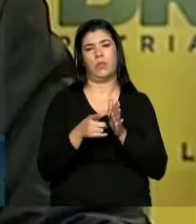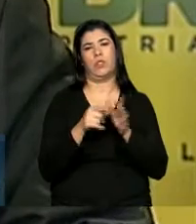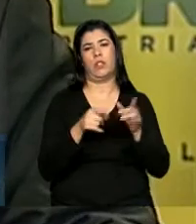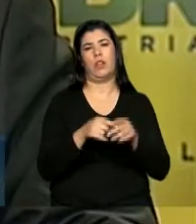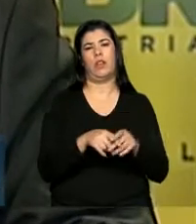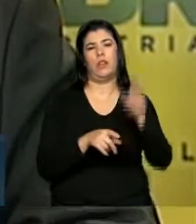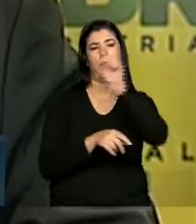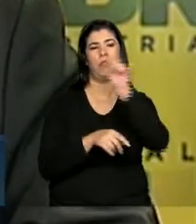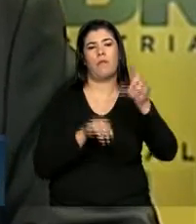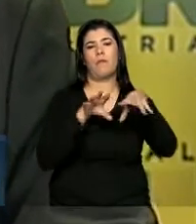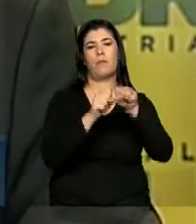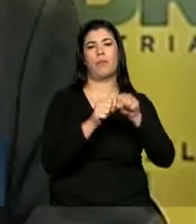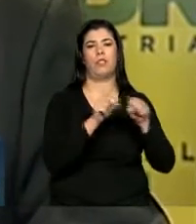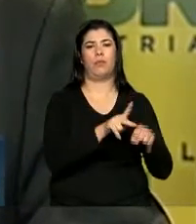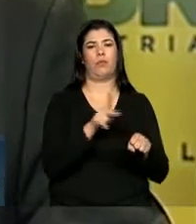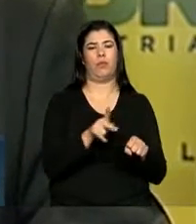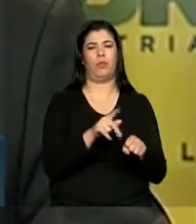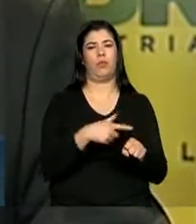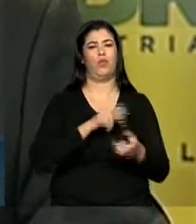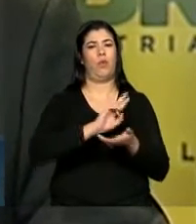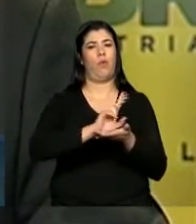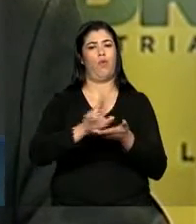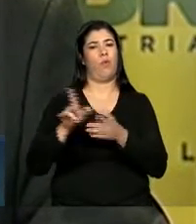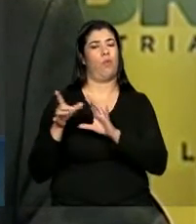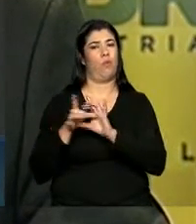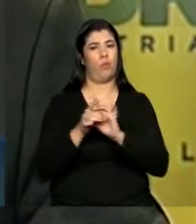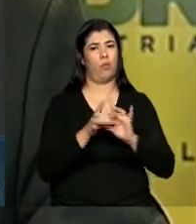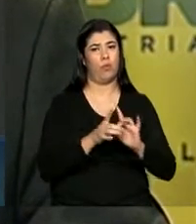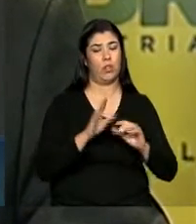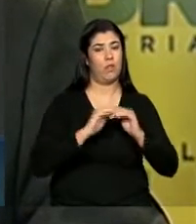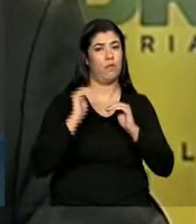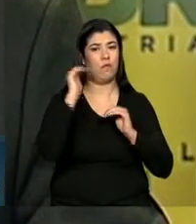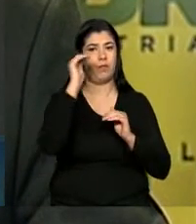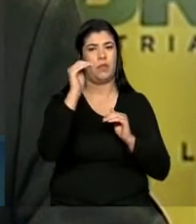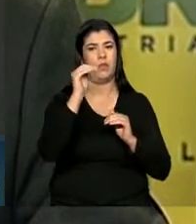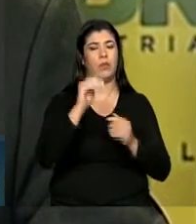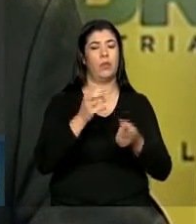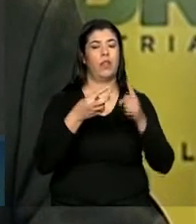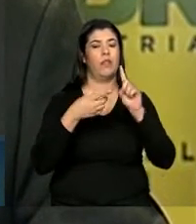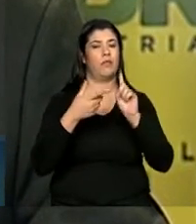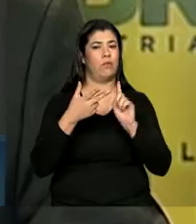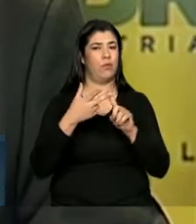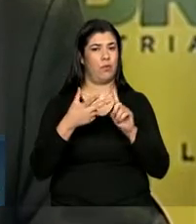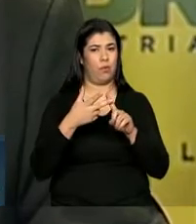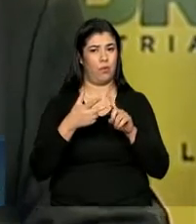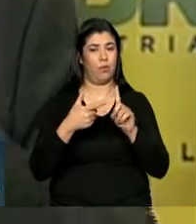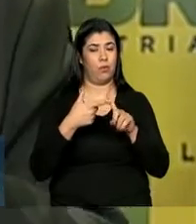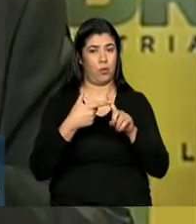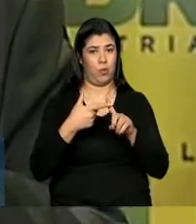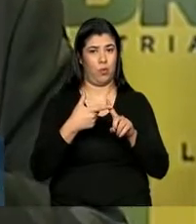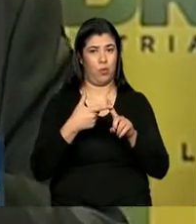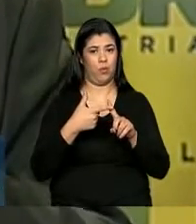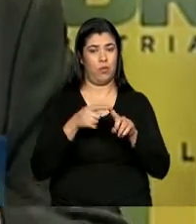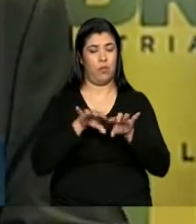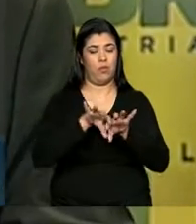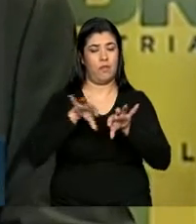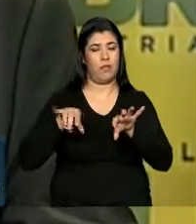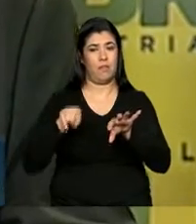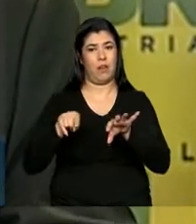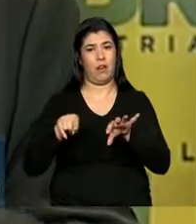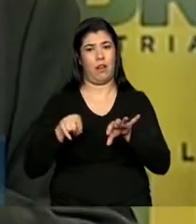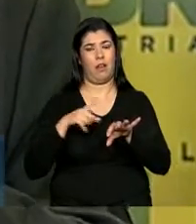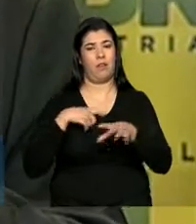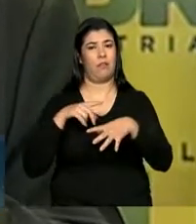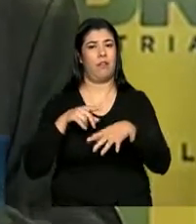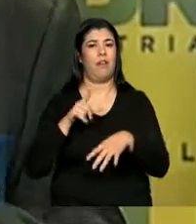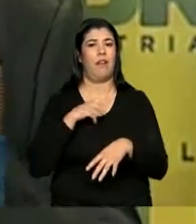docente, em outras análises, ele foi muito dominante. Depois do socioeconômico, esse fator, ele foi isoladamente o